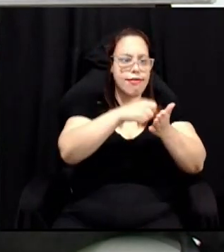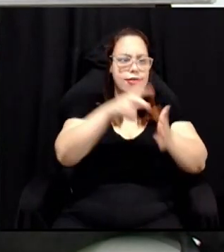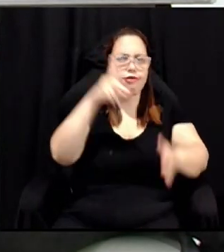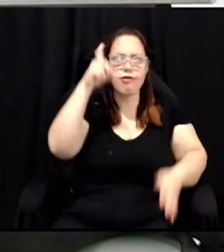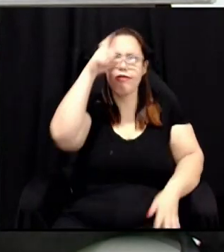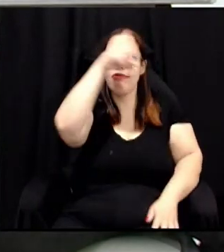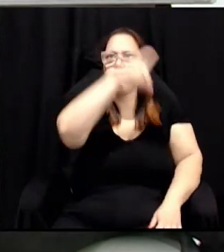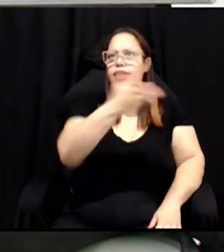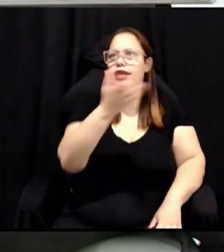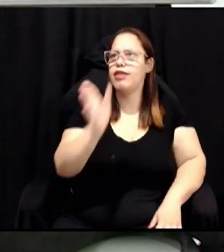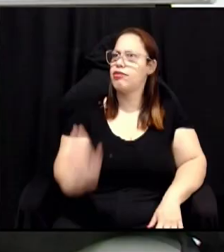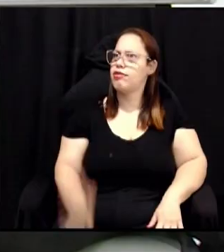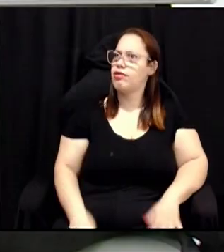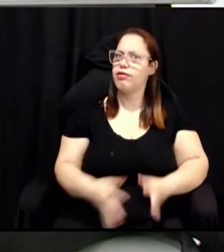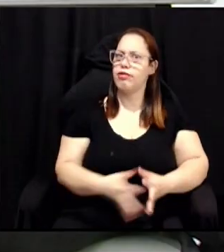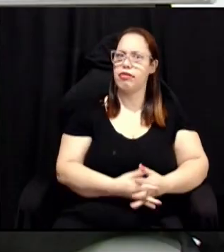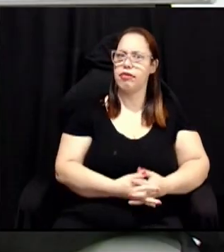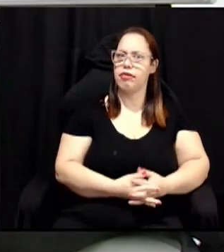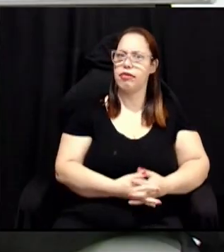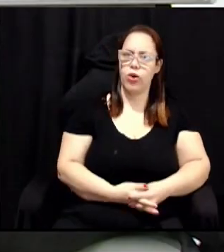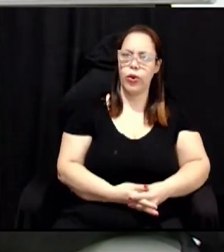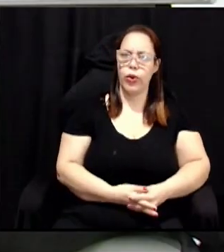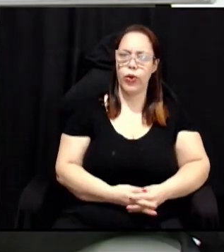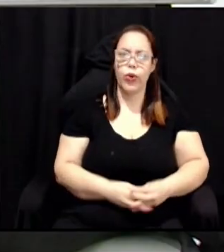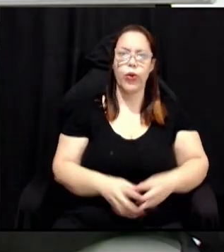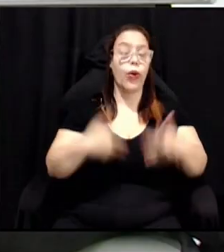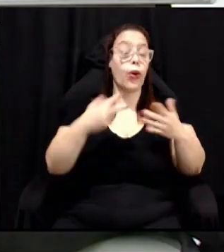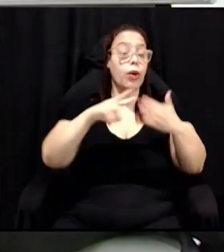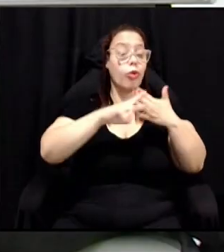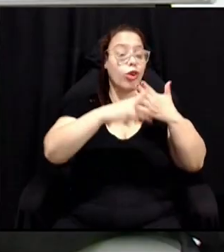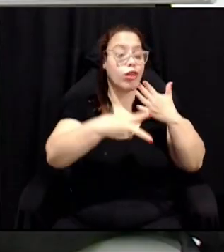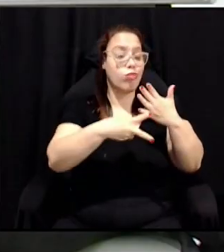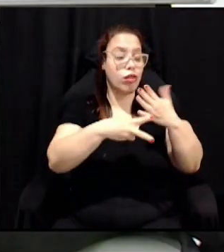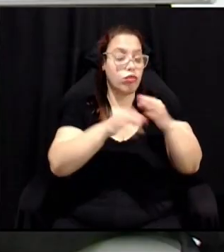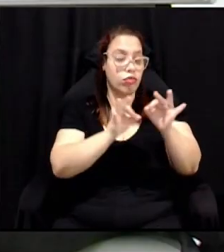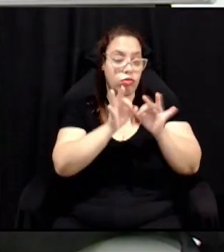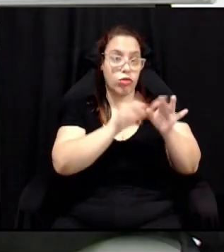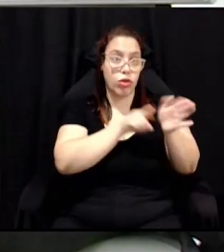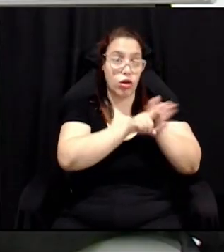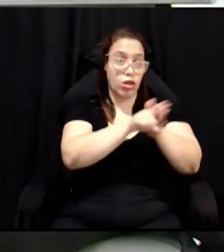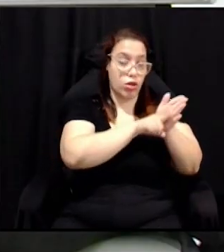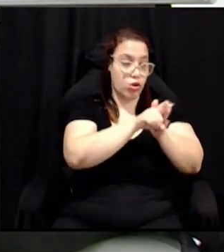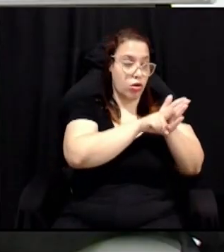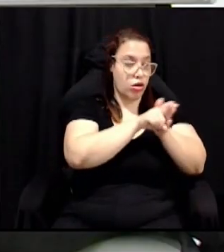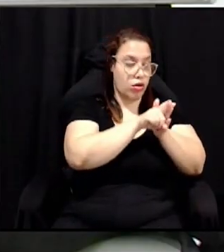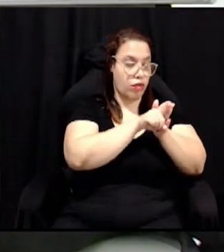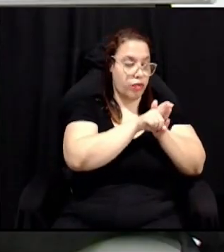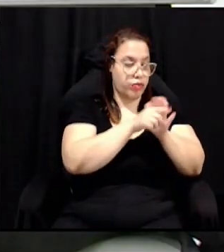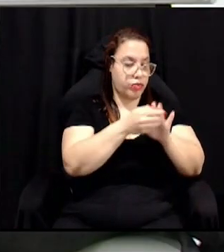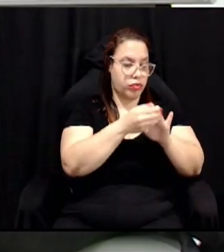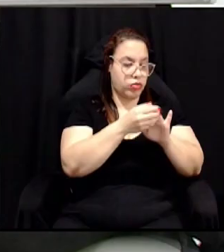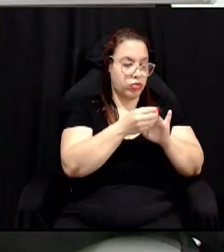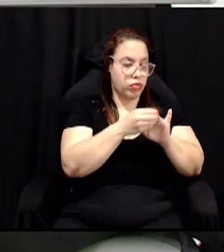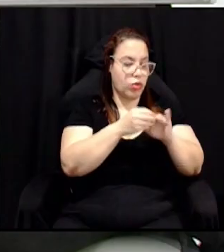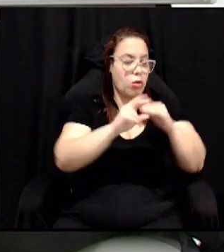que não conseguiria. Quais os maiores impactos? Eu preparei algumas perguntas aqui. Quais os maiores